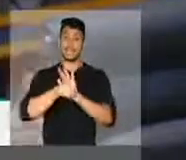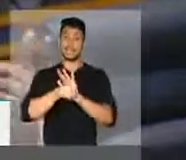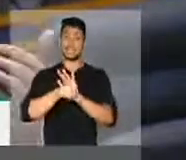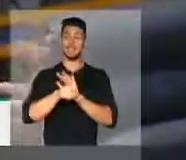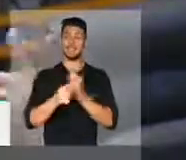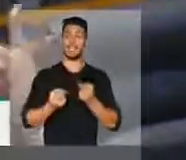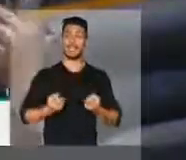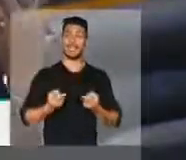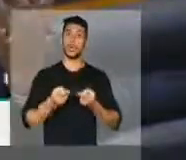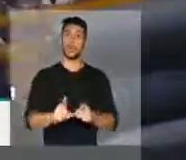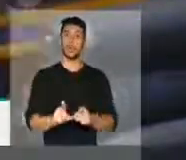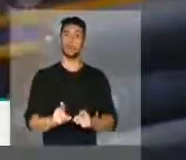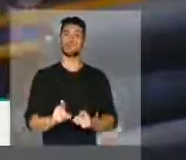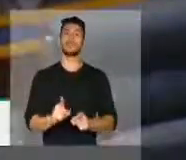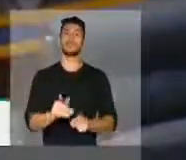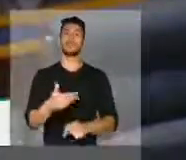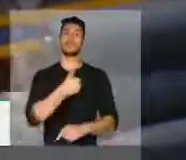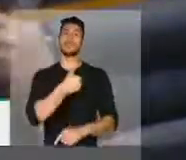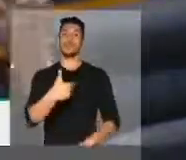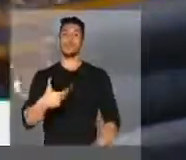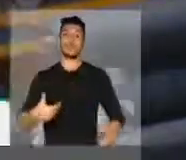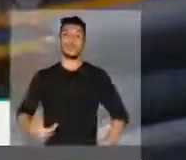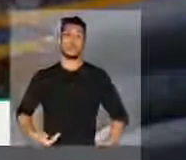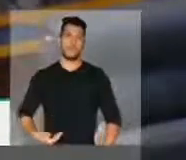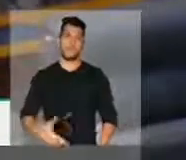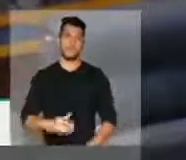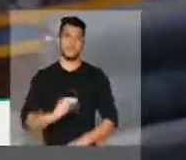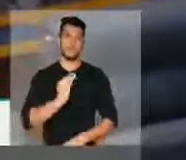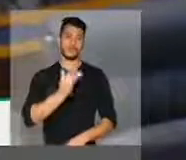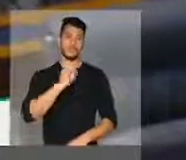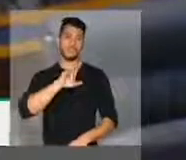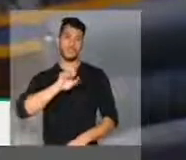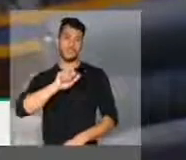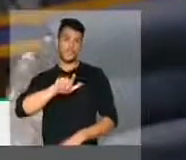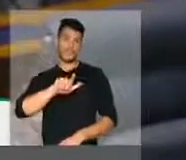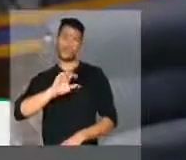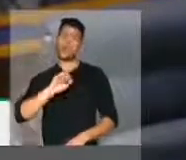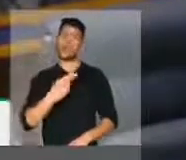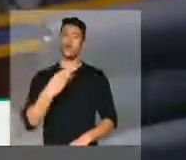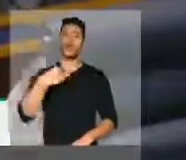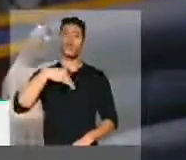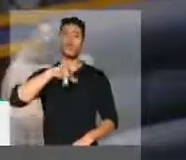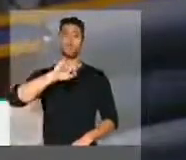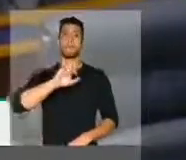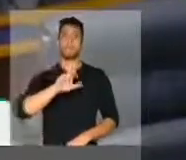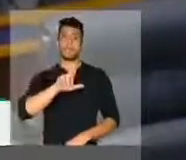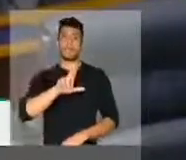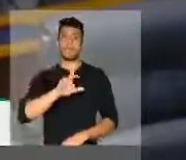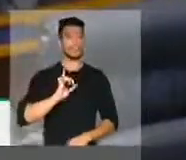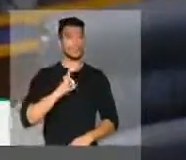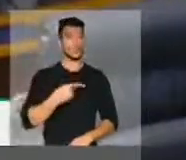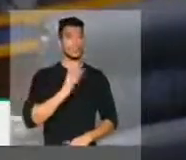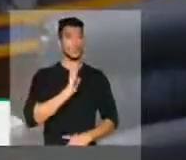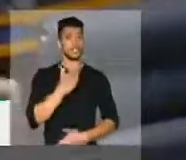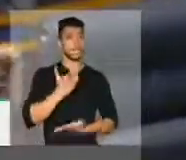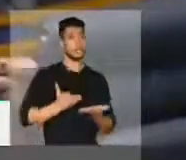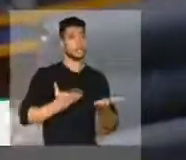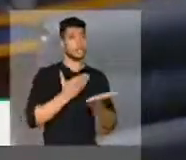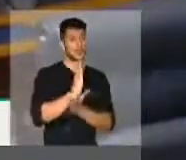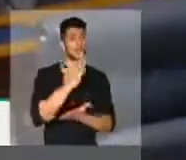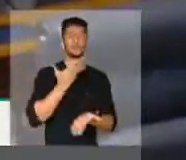as forças públicas, seja ela civil ou militar. Nós já aprovamos algum projeto nessa casa